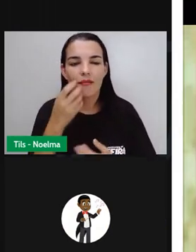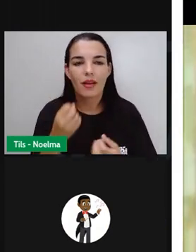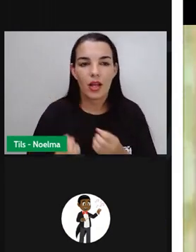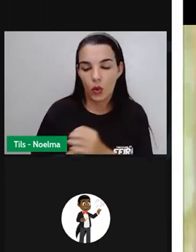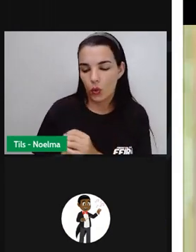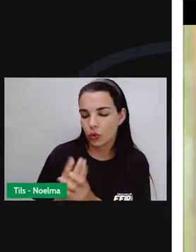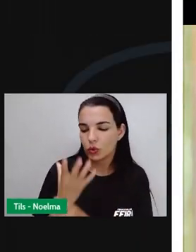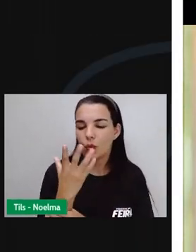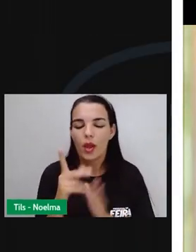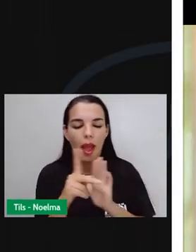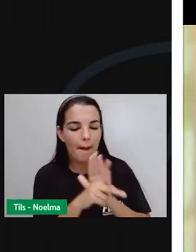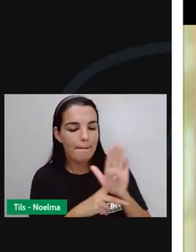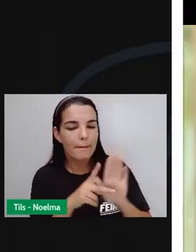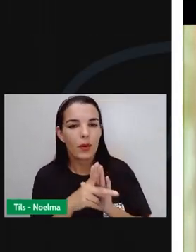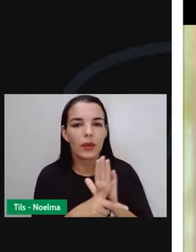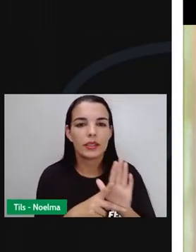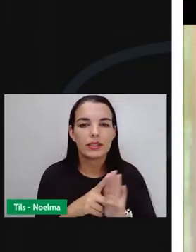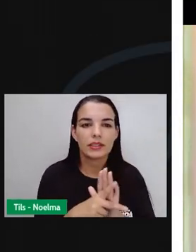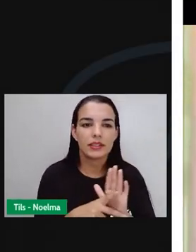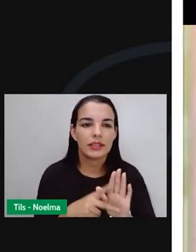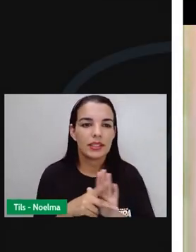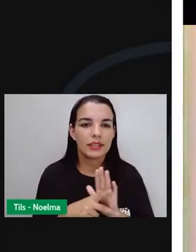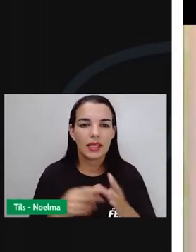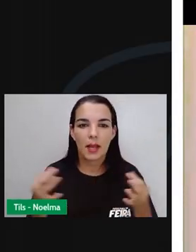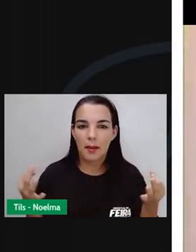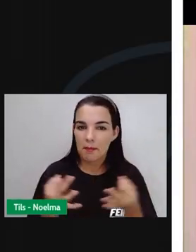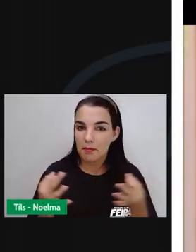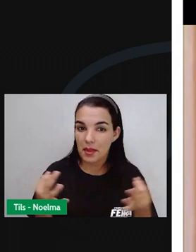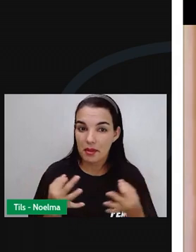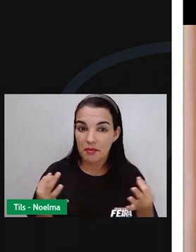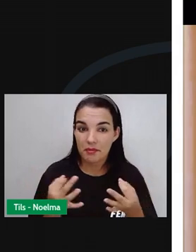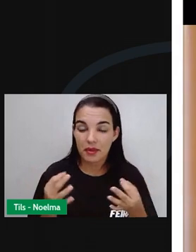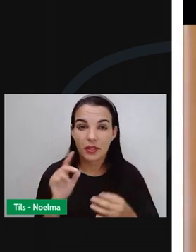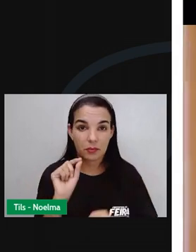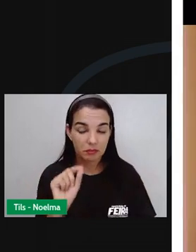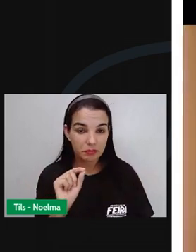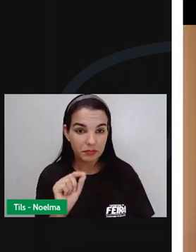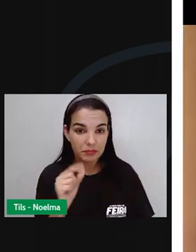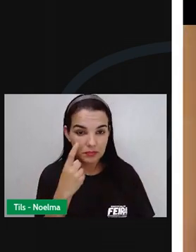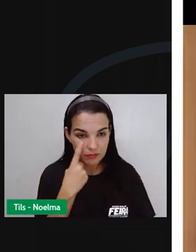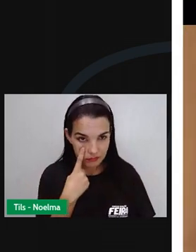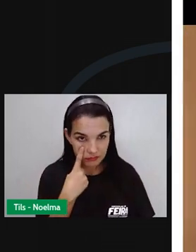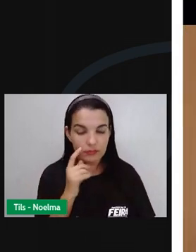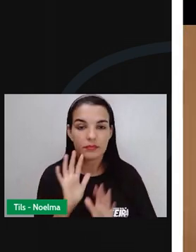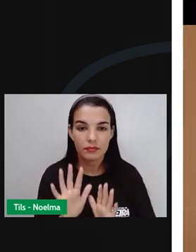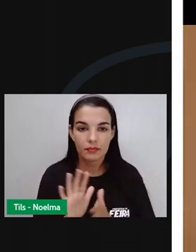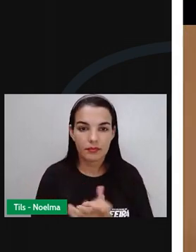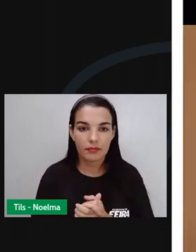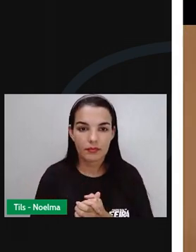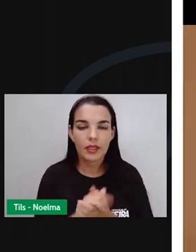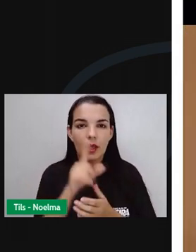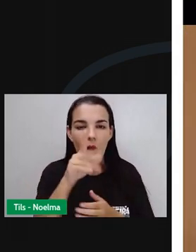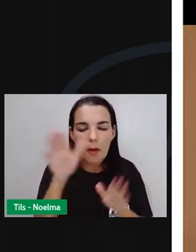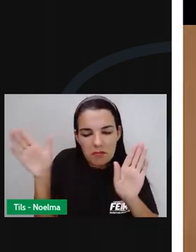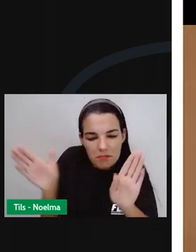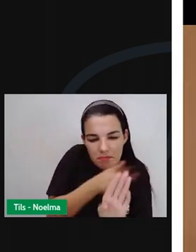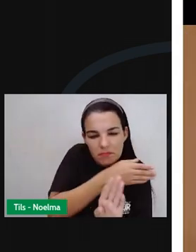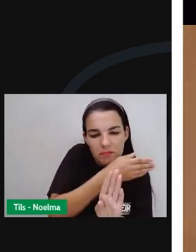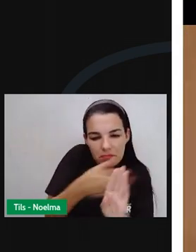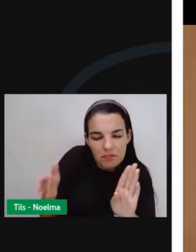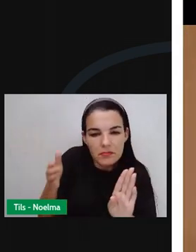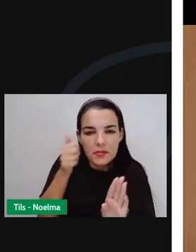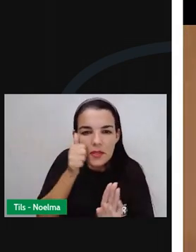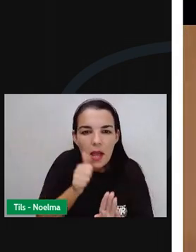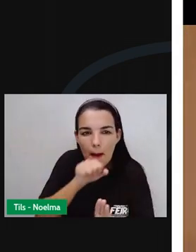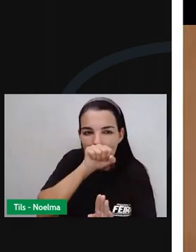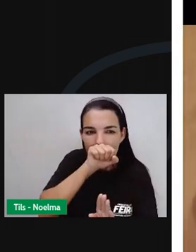de motes. Ano passado, no Dia das Mães, eu escrevi um poema em cima de um mote que eu disse A palmada da mãe não dói